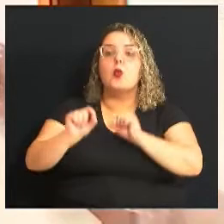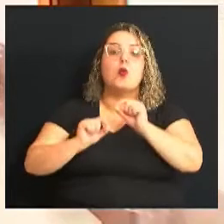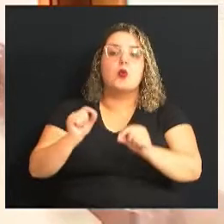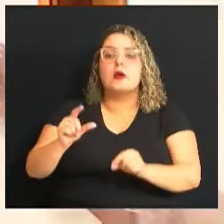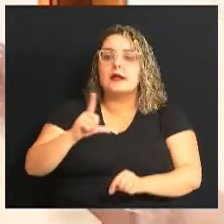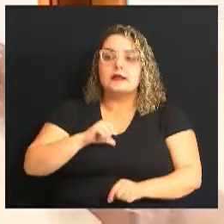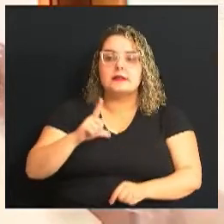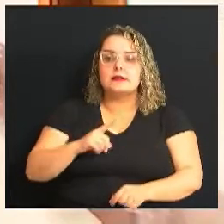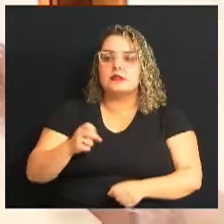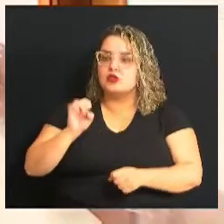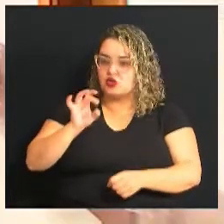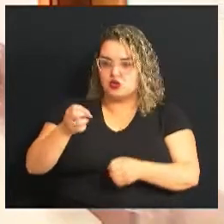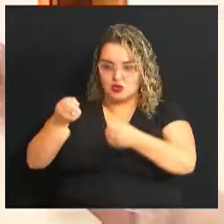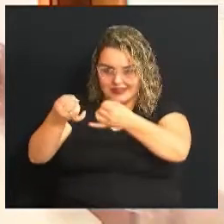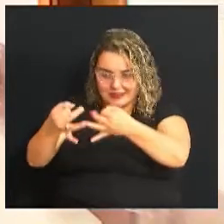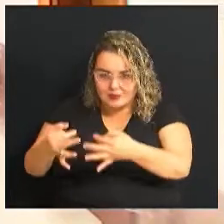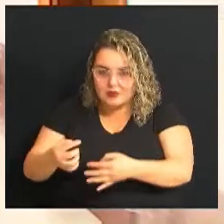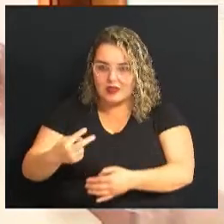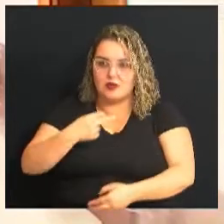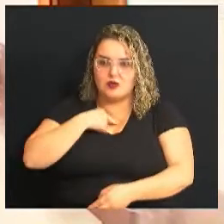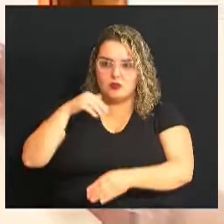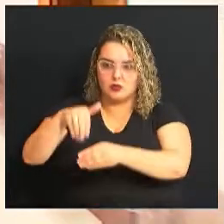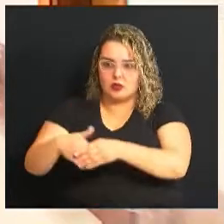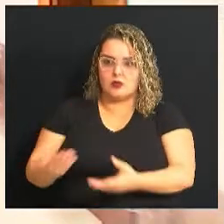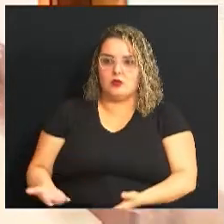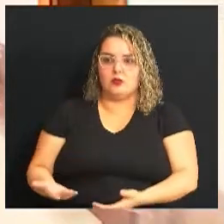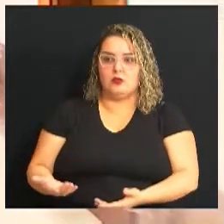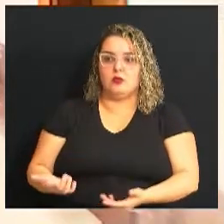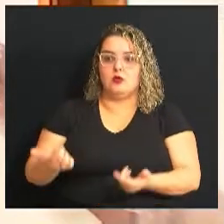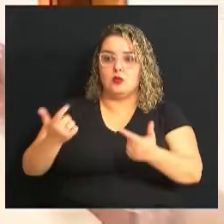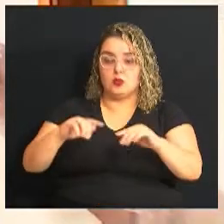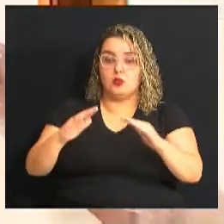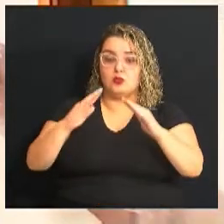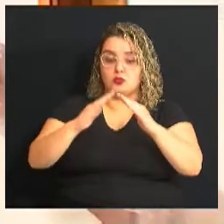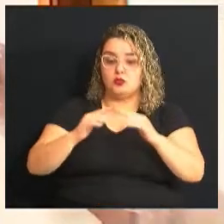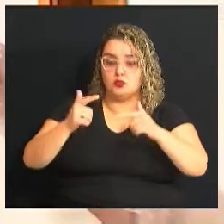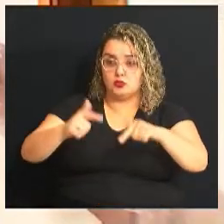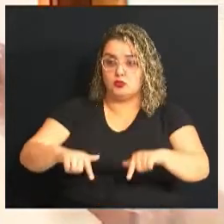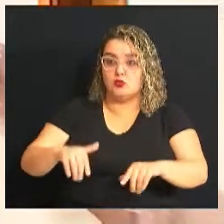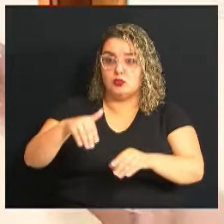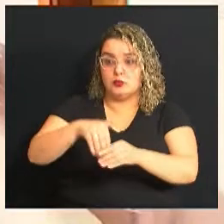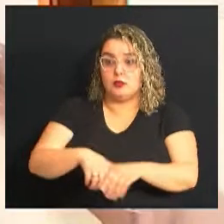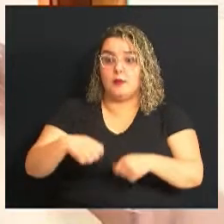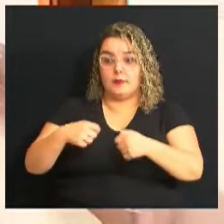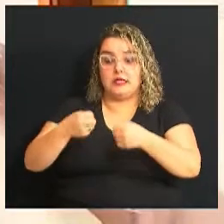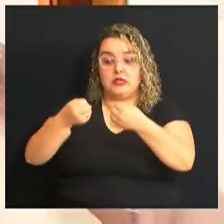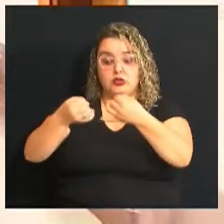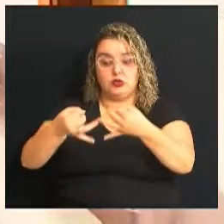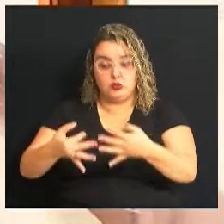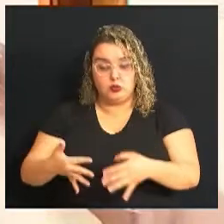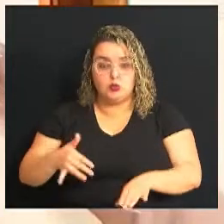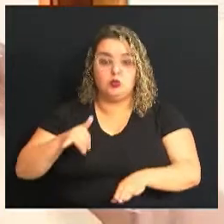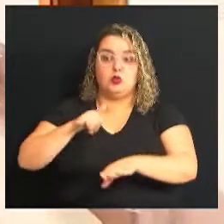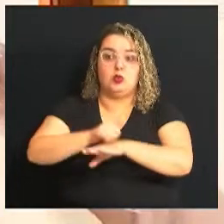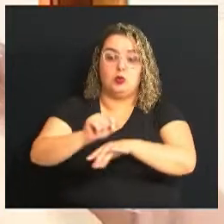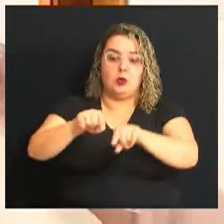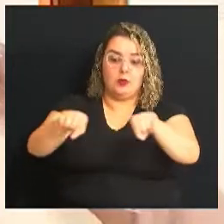só justifica? O eleitor que estiver fora do seu domicílio eleitoral, ele tem que justificar a sua ausência às